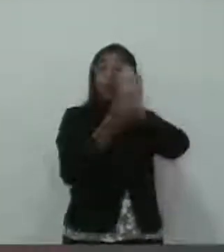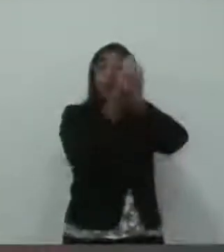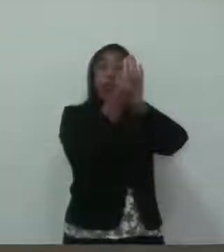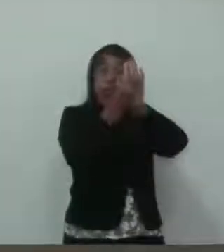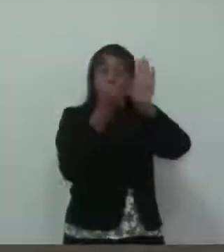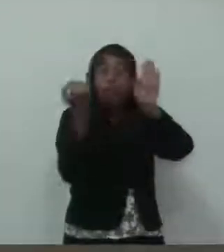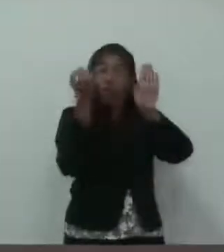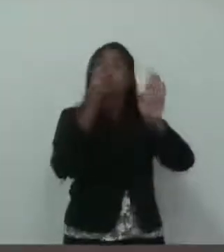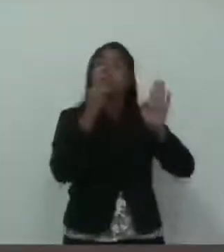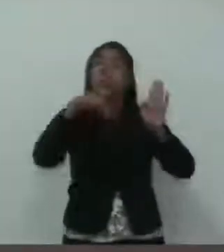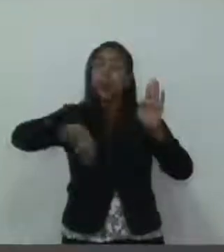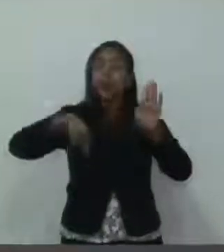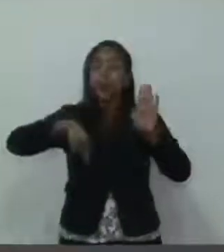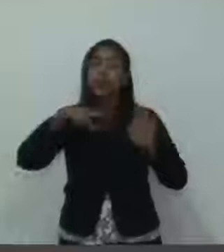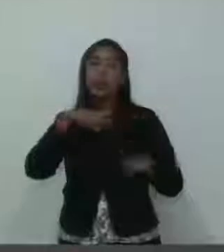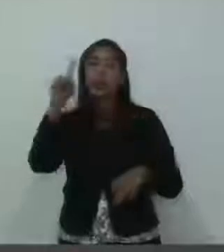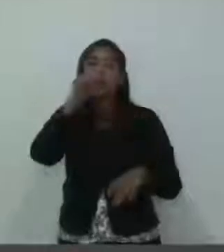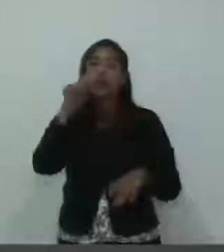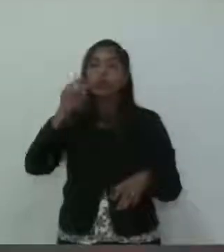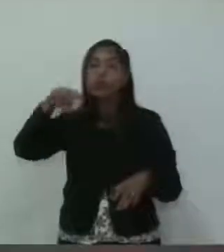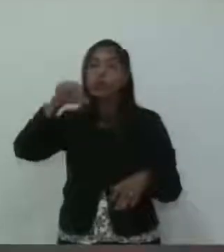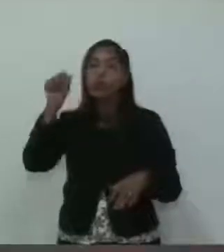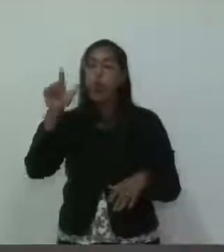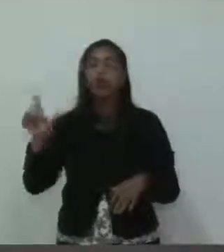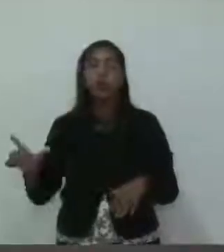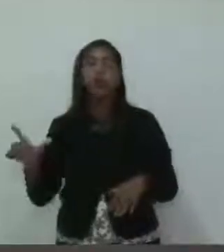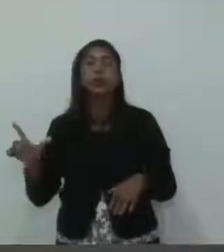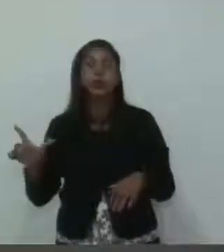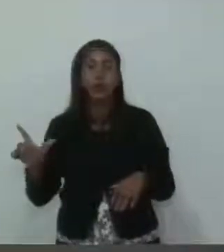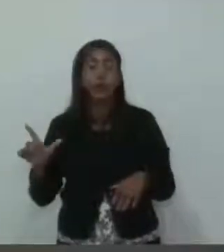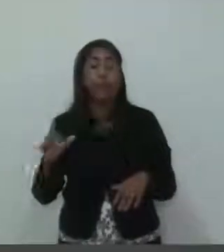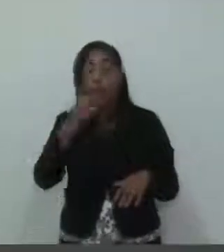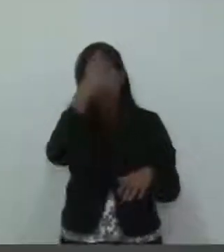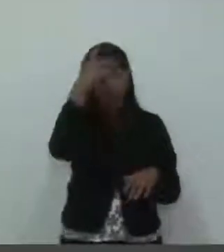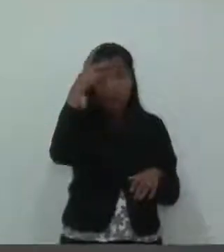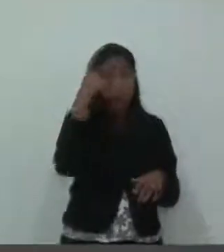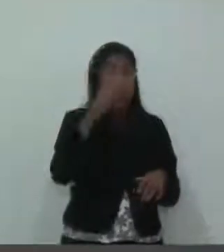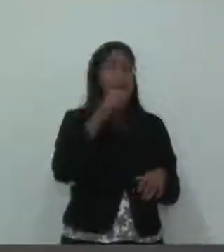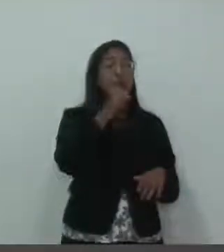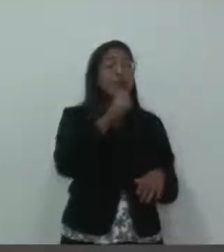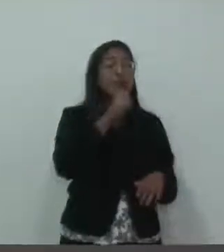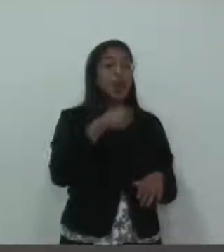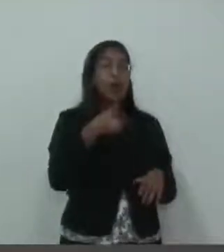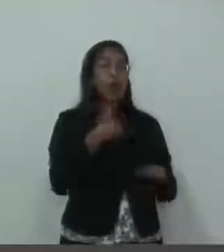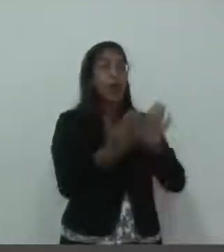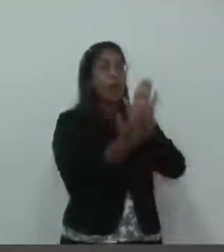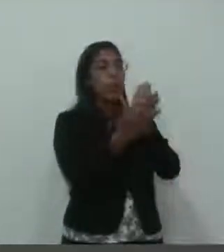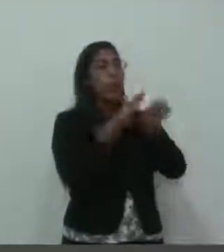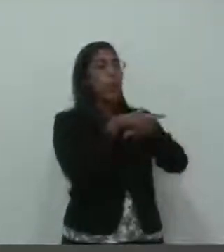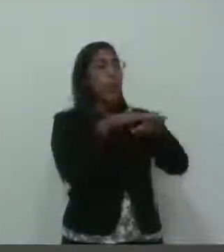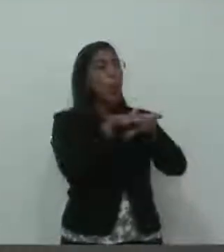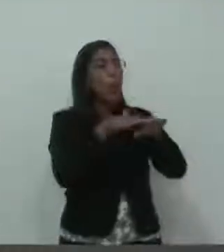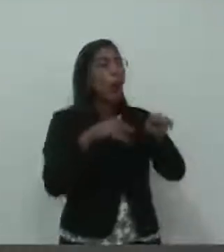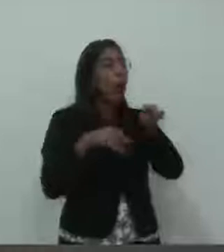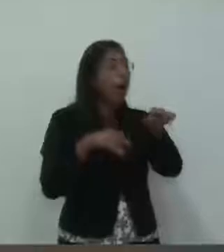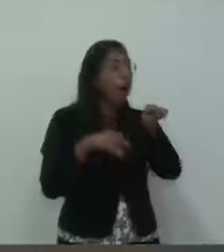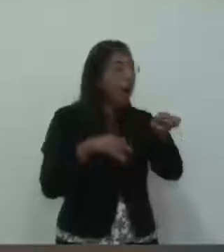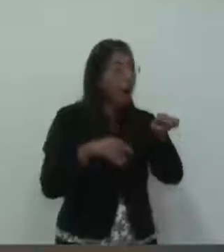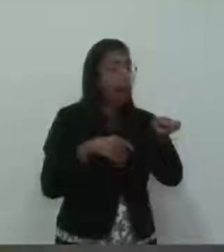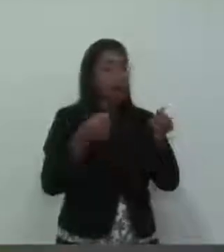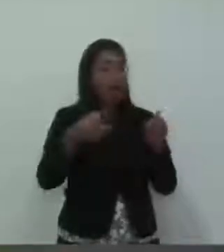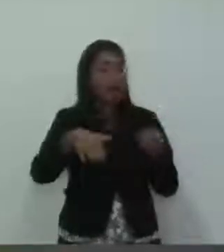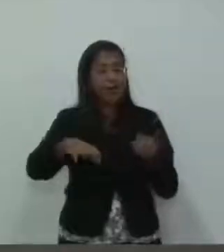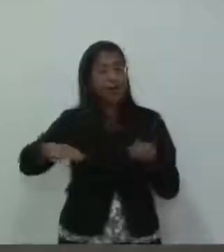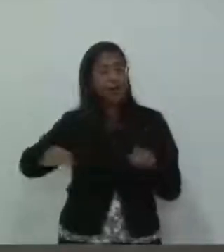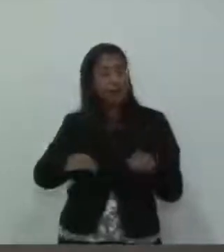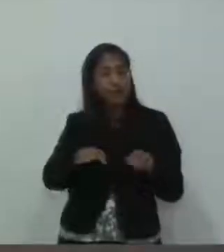zona azul. Quase que 100% dos idosos que eu converso, que não tem a possibilidade de usar a vaga de idoso, ele fala assim,